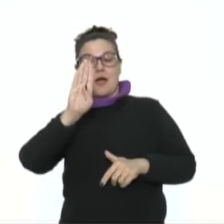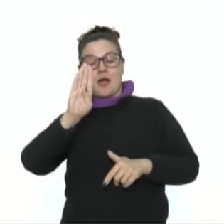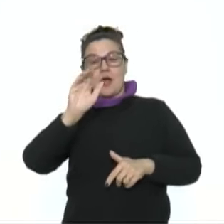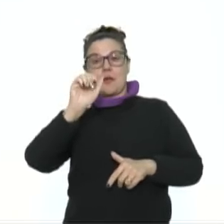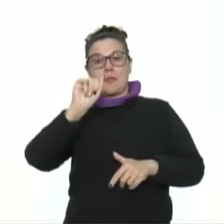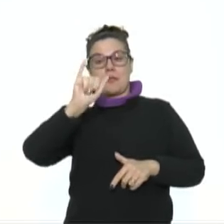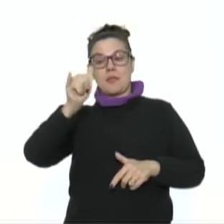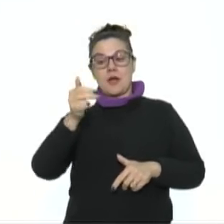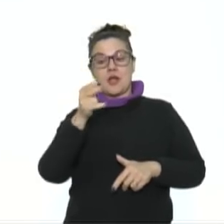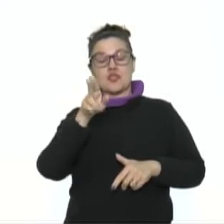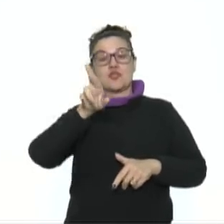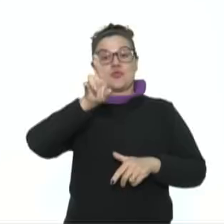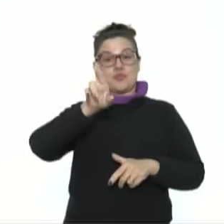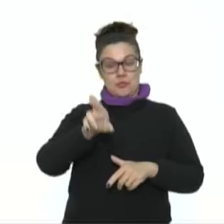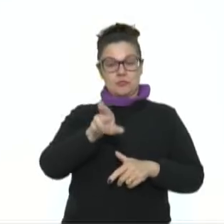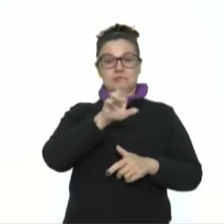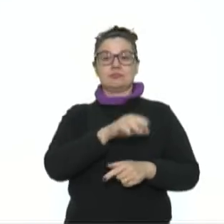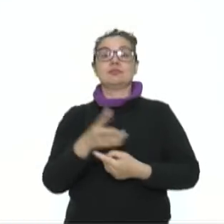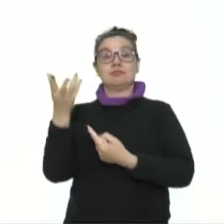Cildo Meireles.